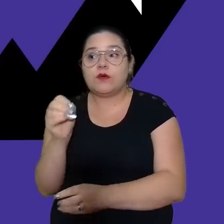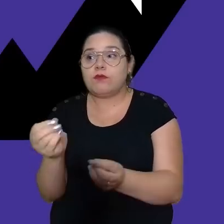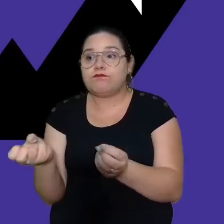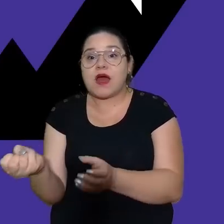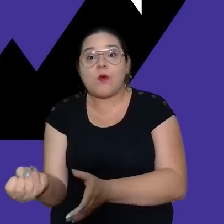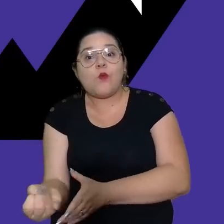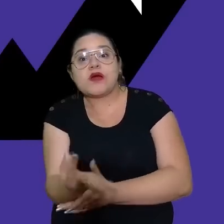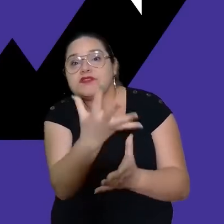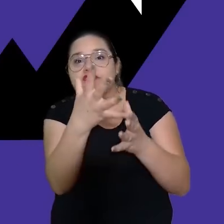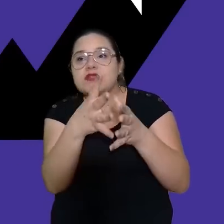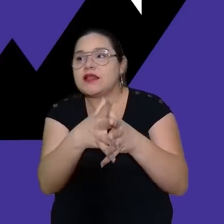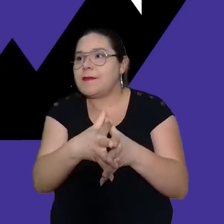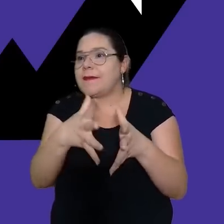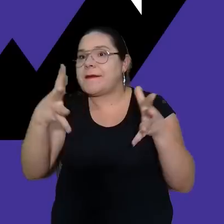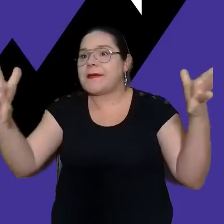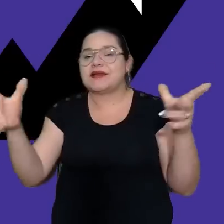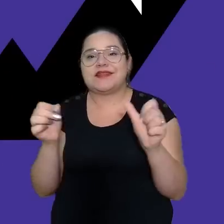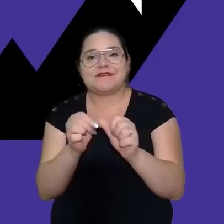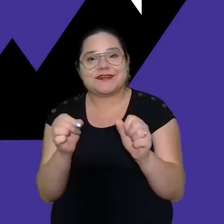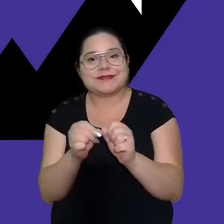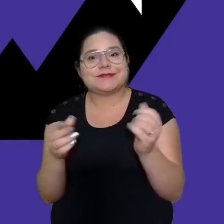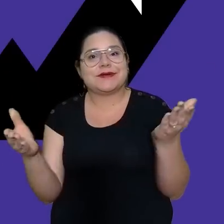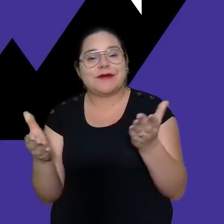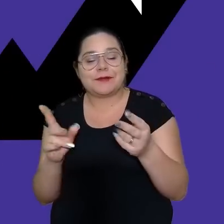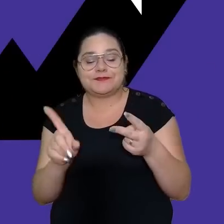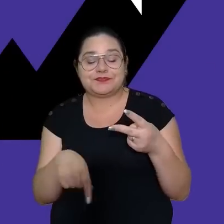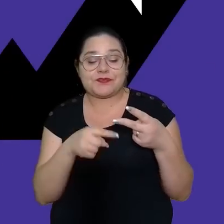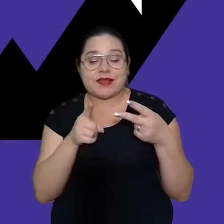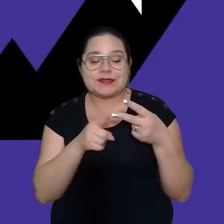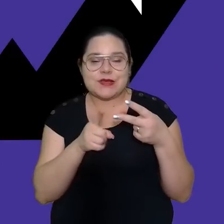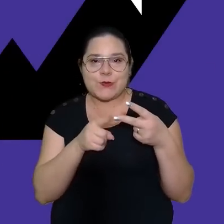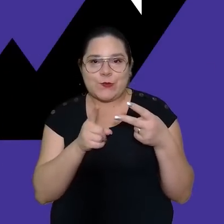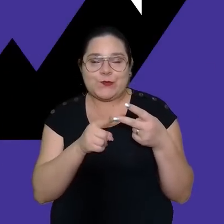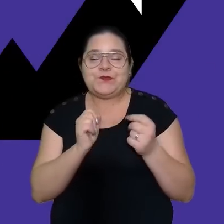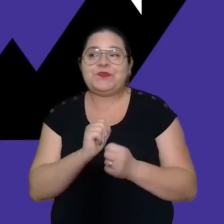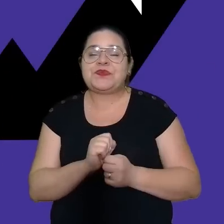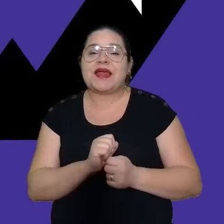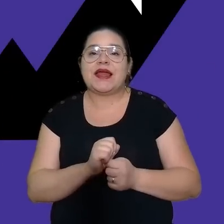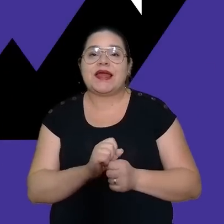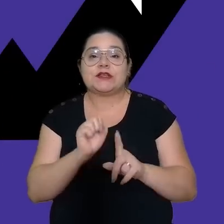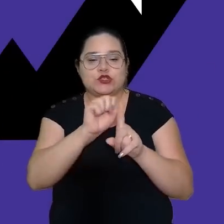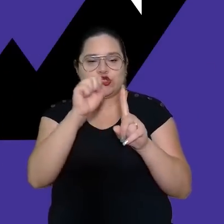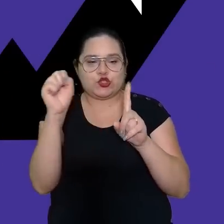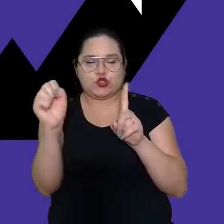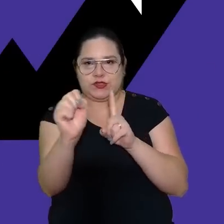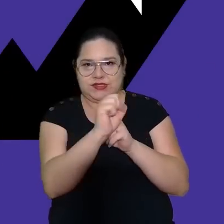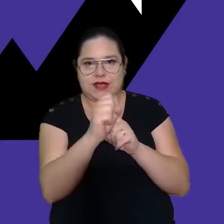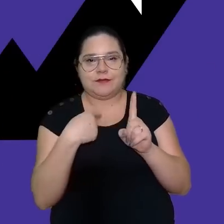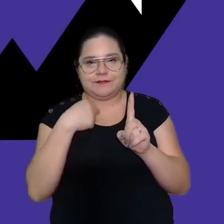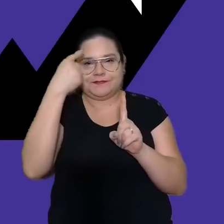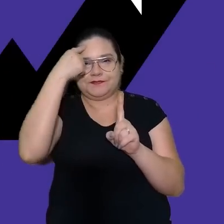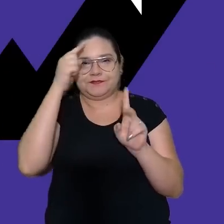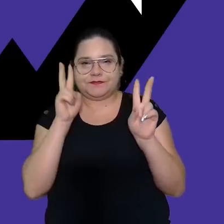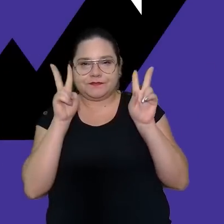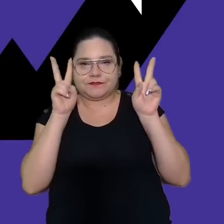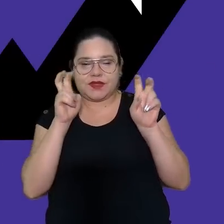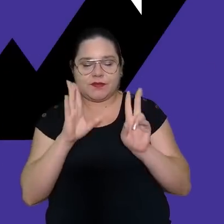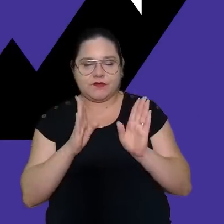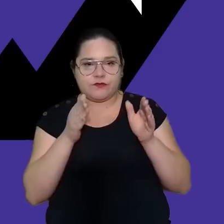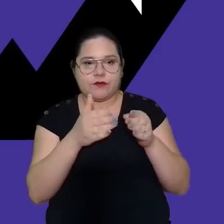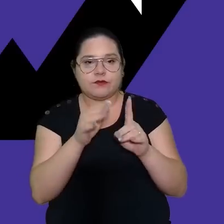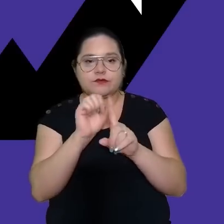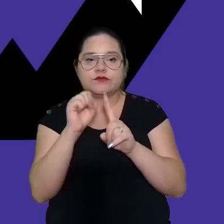se produzindo. E o segundo, em relação à questão social, lembrar que